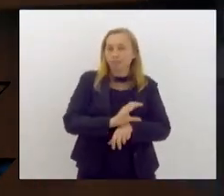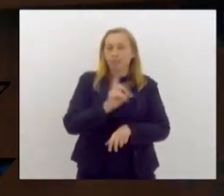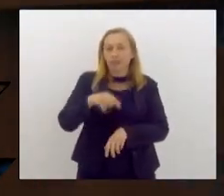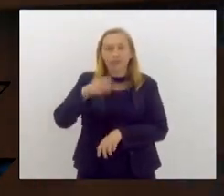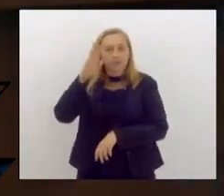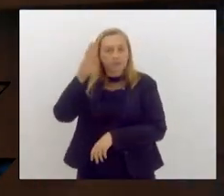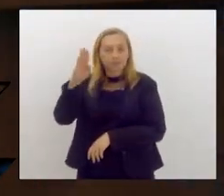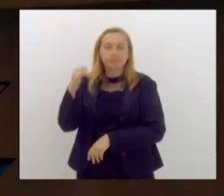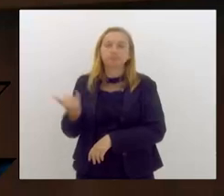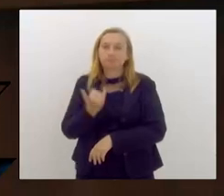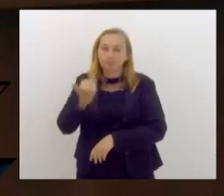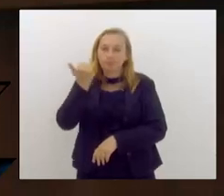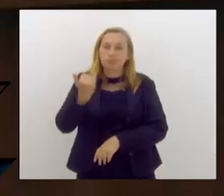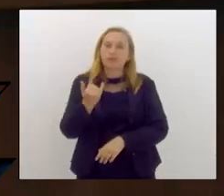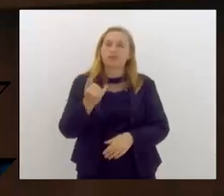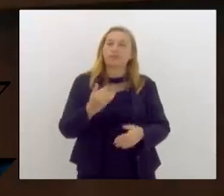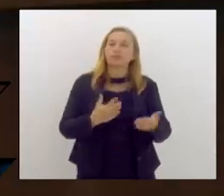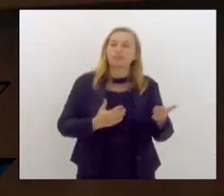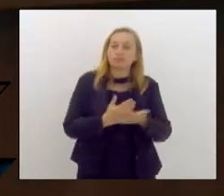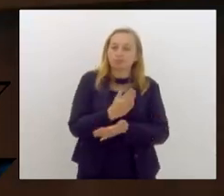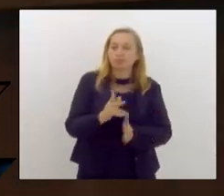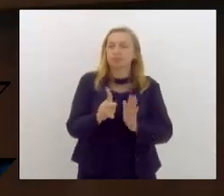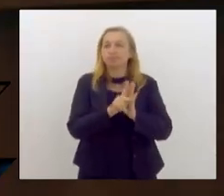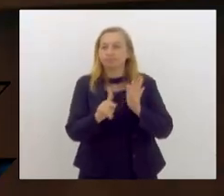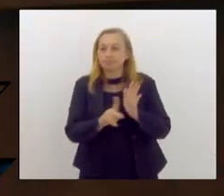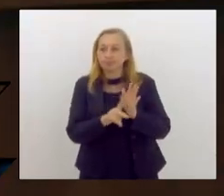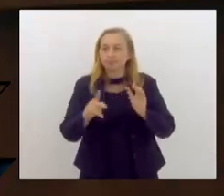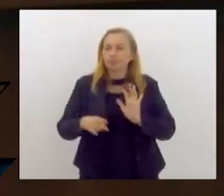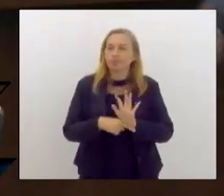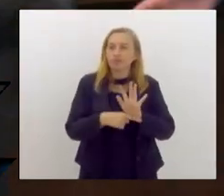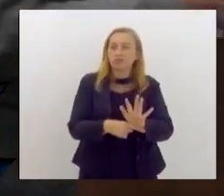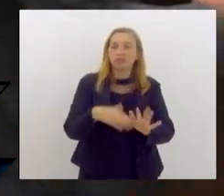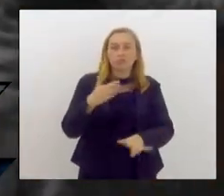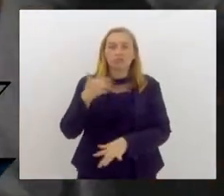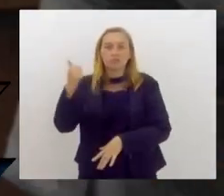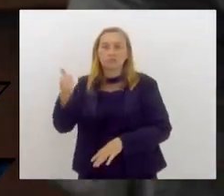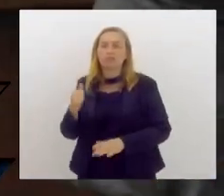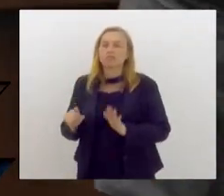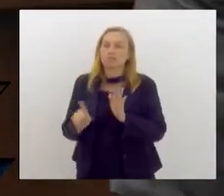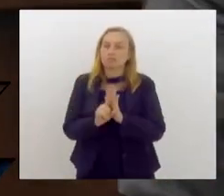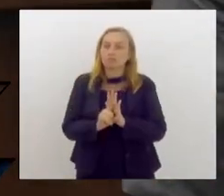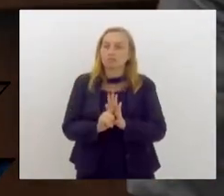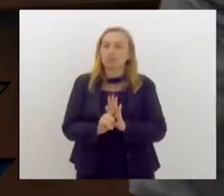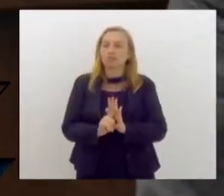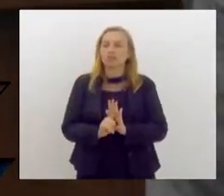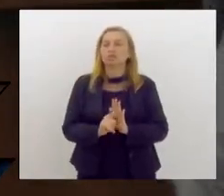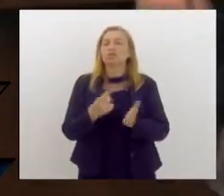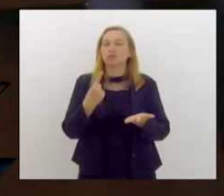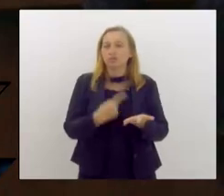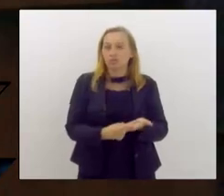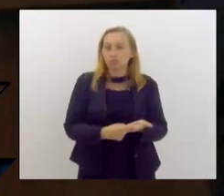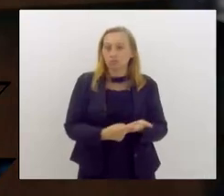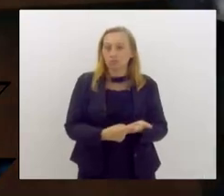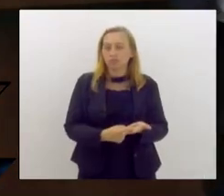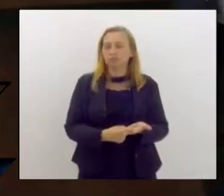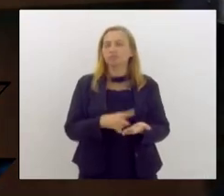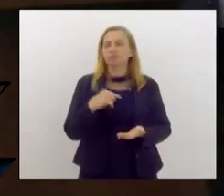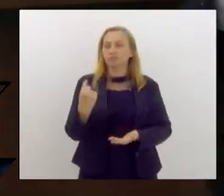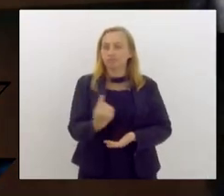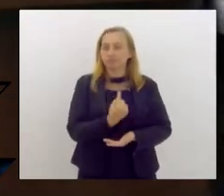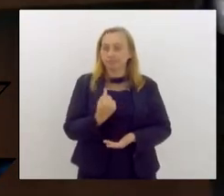fundamentalmente necessário que esse projeto seja aprovado, que complemente a legislação já em vigor. E fica aqui o compromisso que